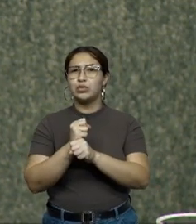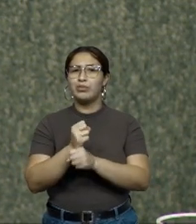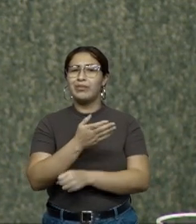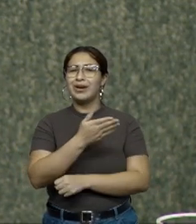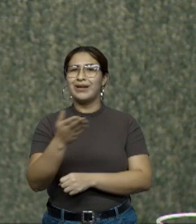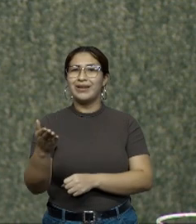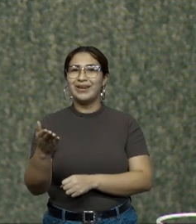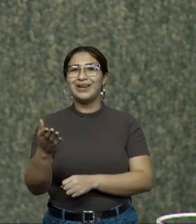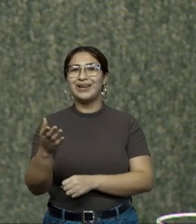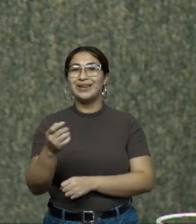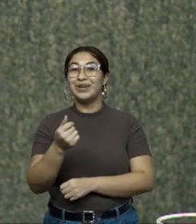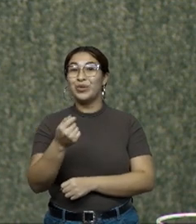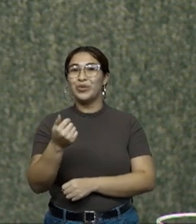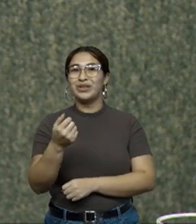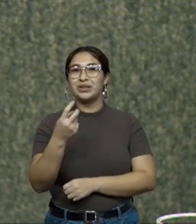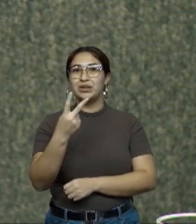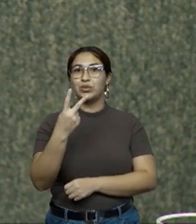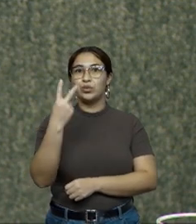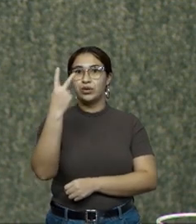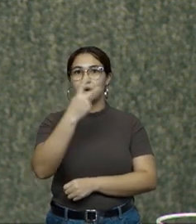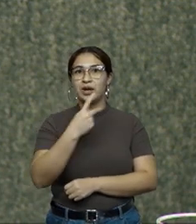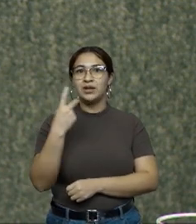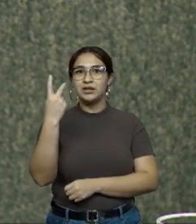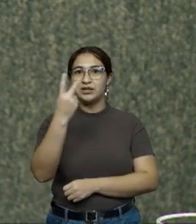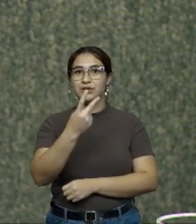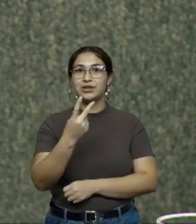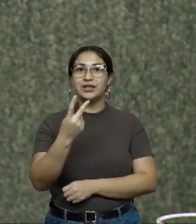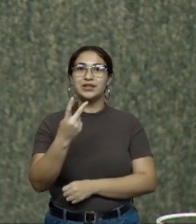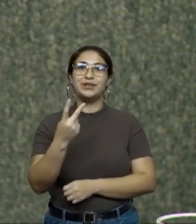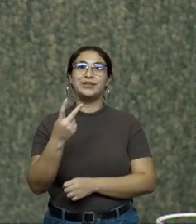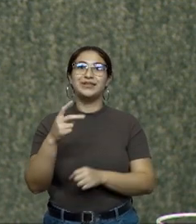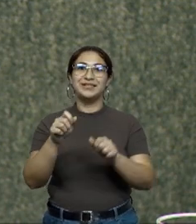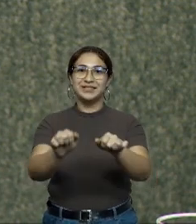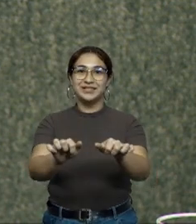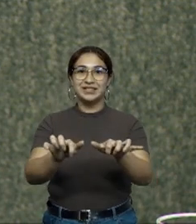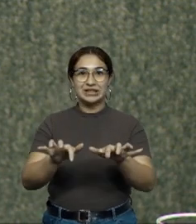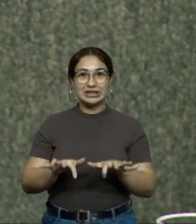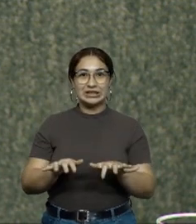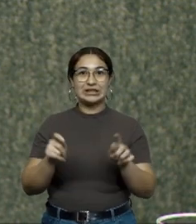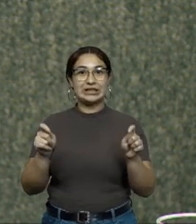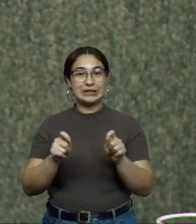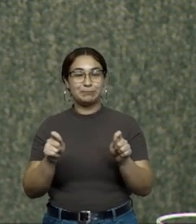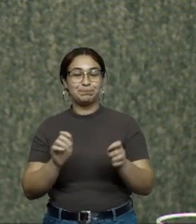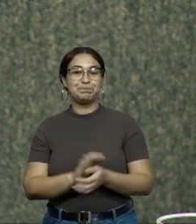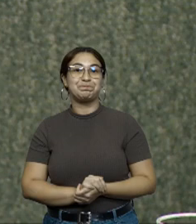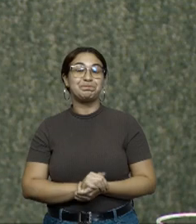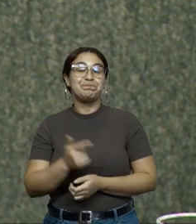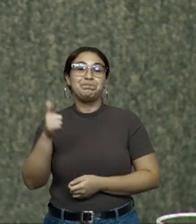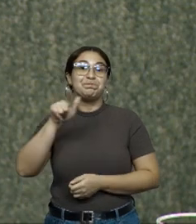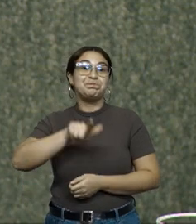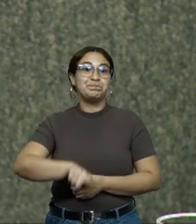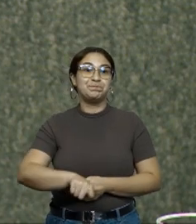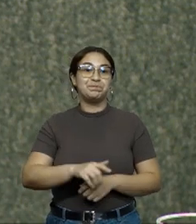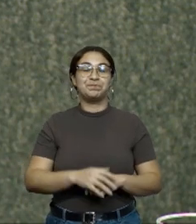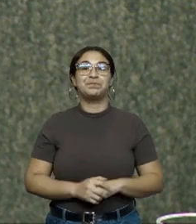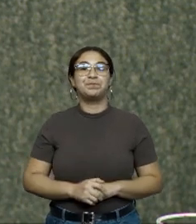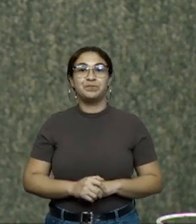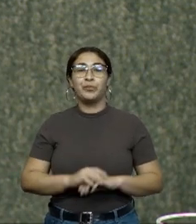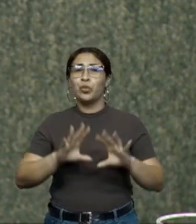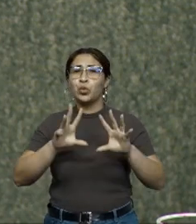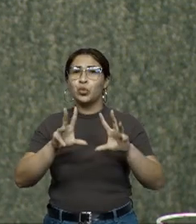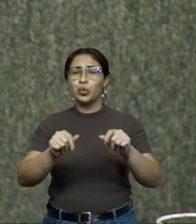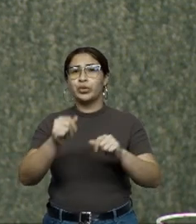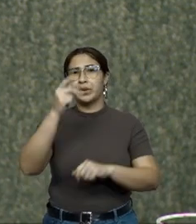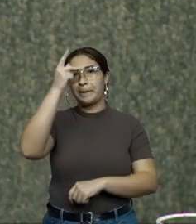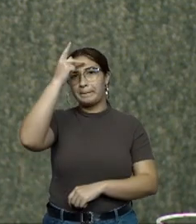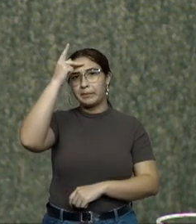falas nós já temos duas horas de audiência Ok quero também destacar que todas as pessoas